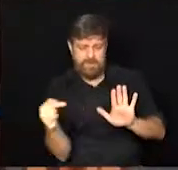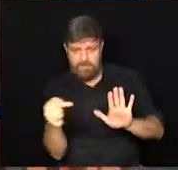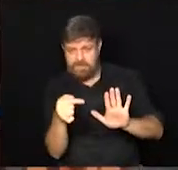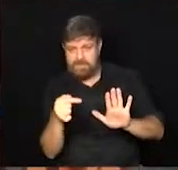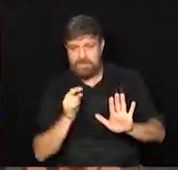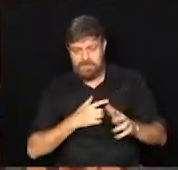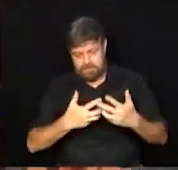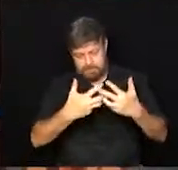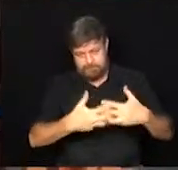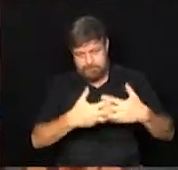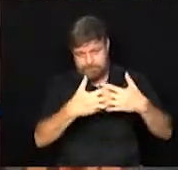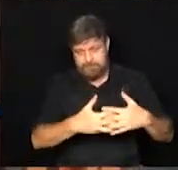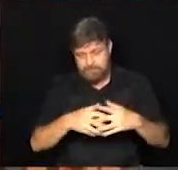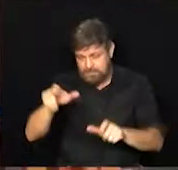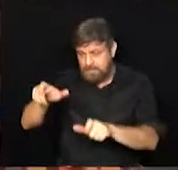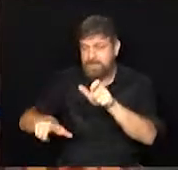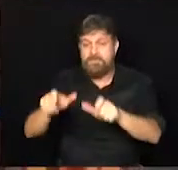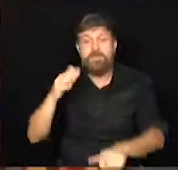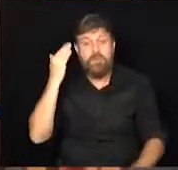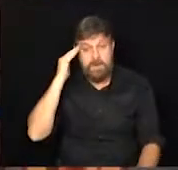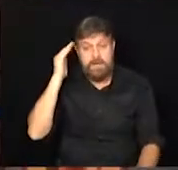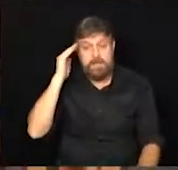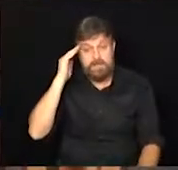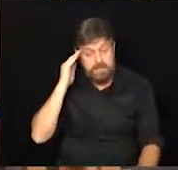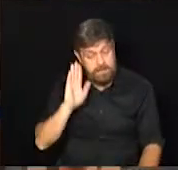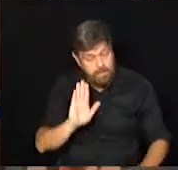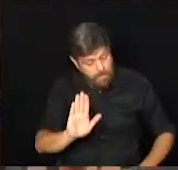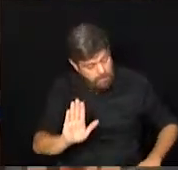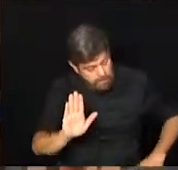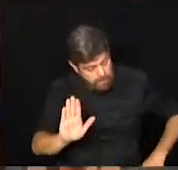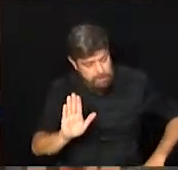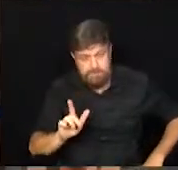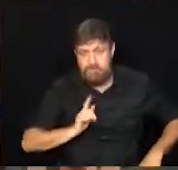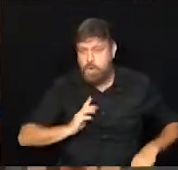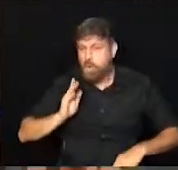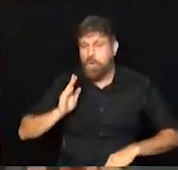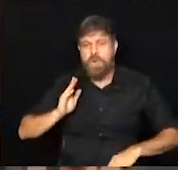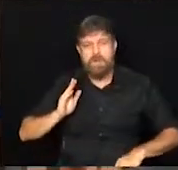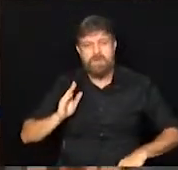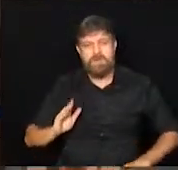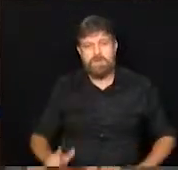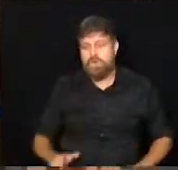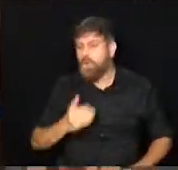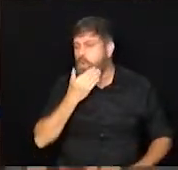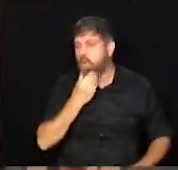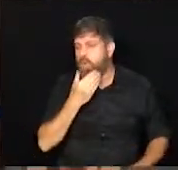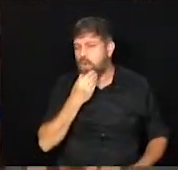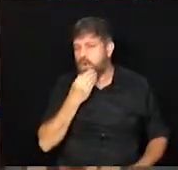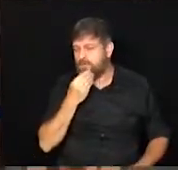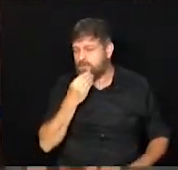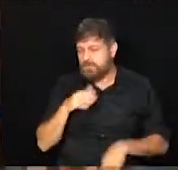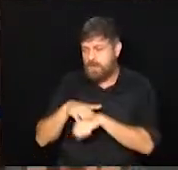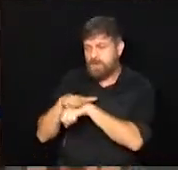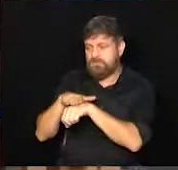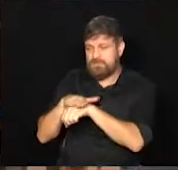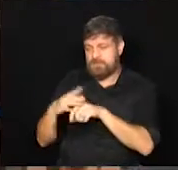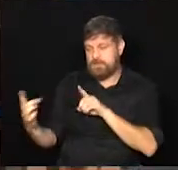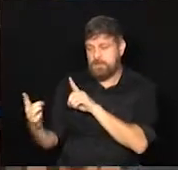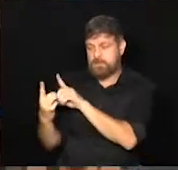pegou, uma lei como essa, que as pessoas entendem, olha, qualquer, né, homem aí, se você for conversar, sabe,